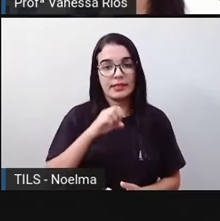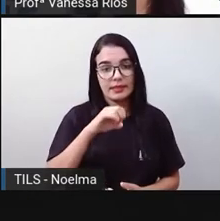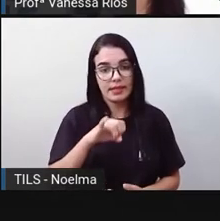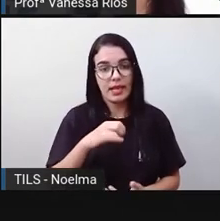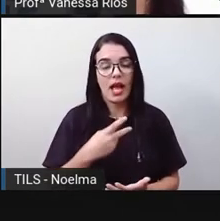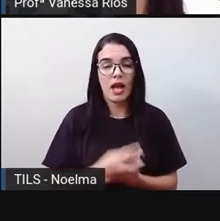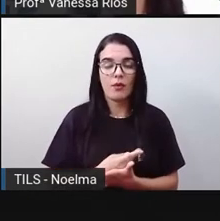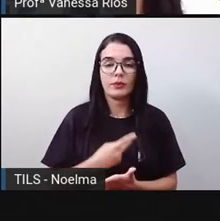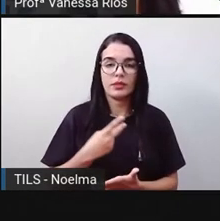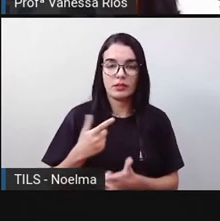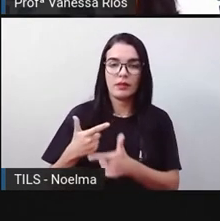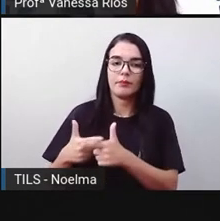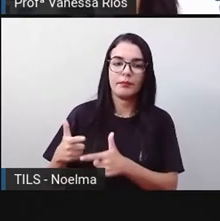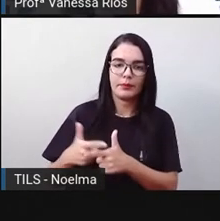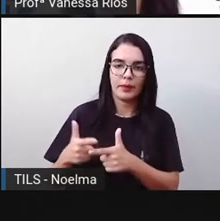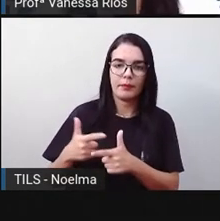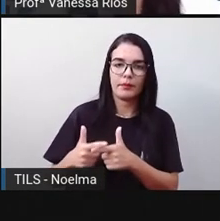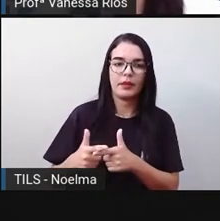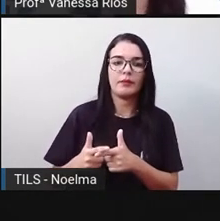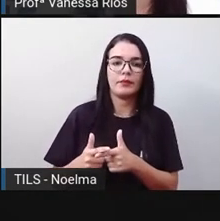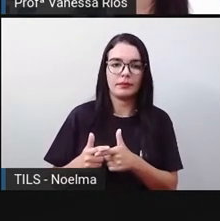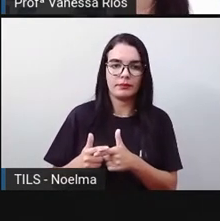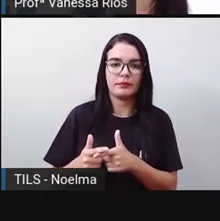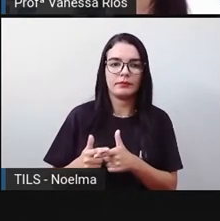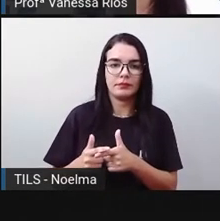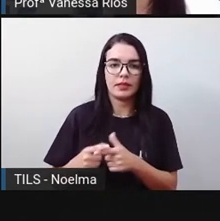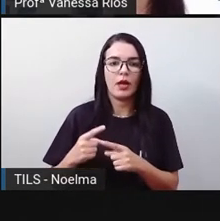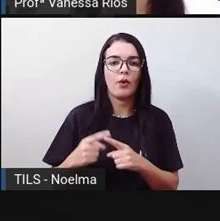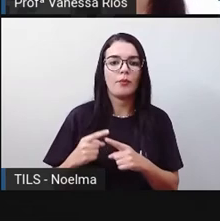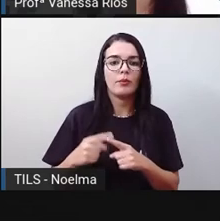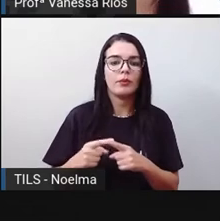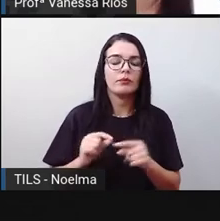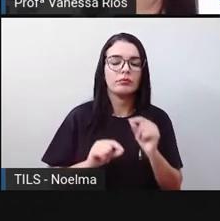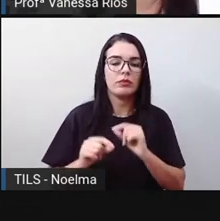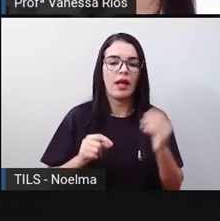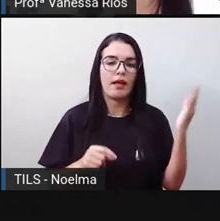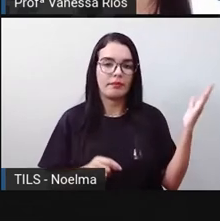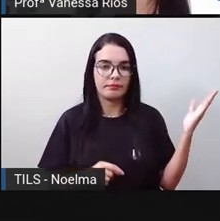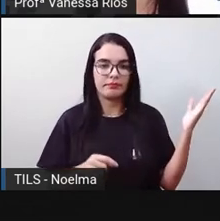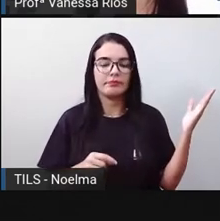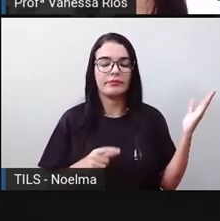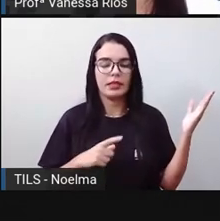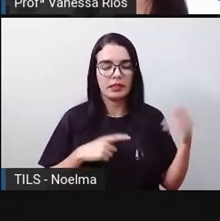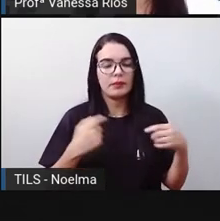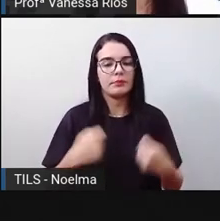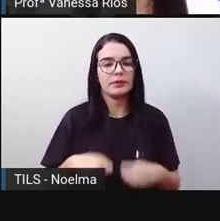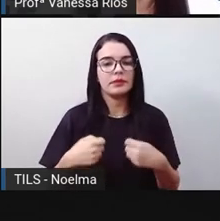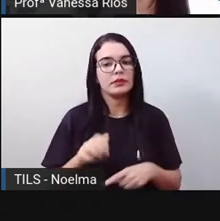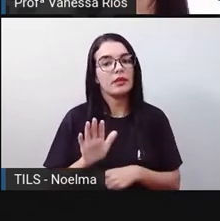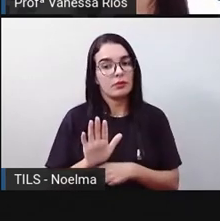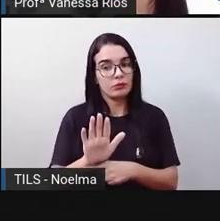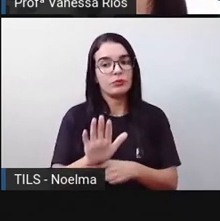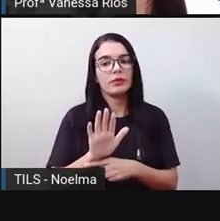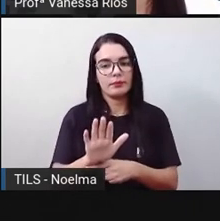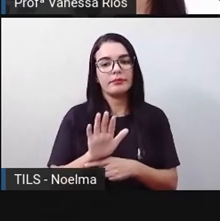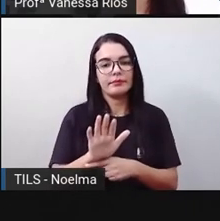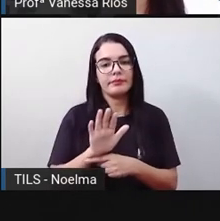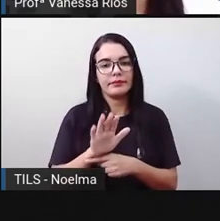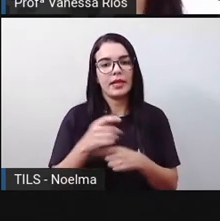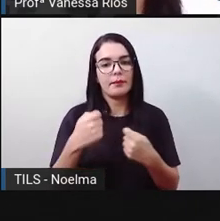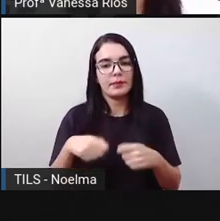distúrbios e outros distúrbios que existem, já que a Pro falou é só dos principais, elas precisam de ajuda, precisam